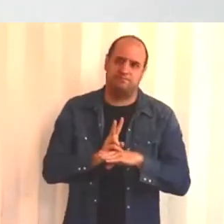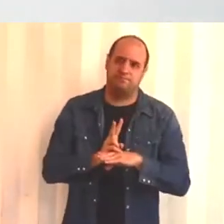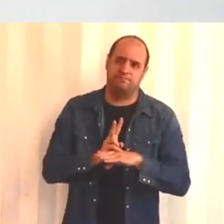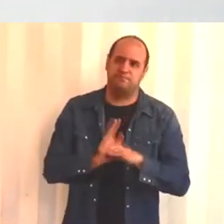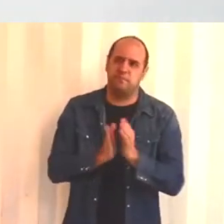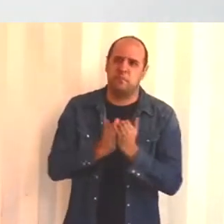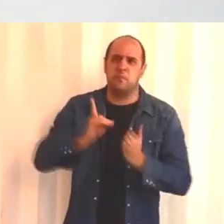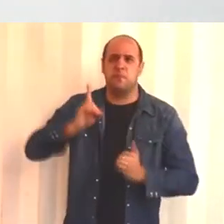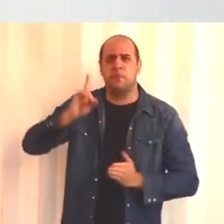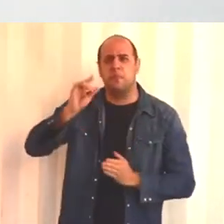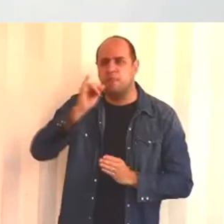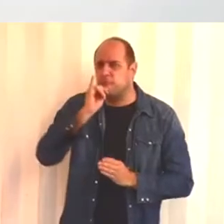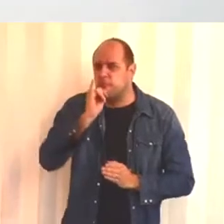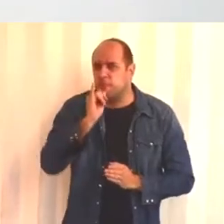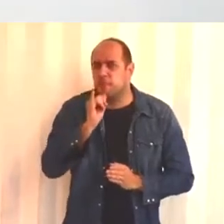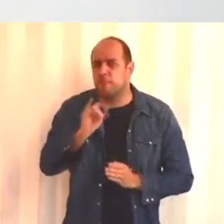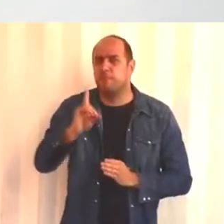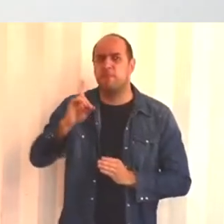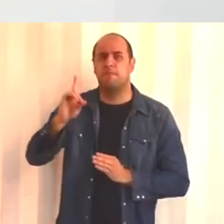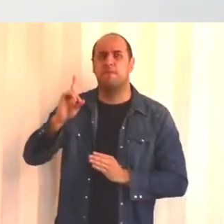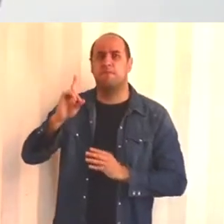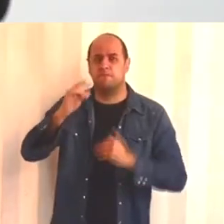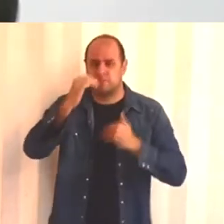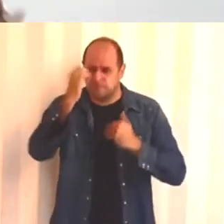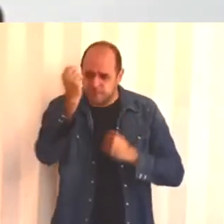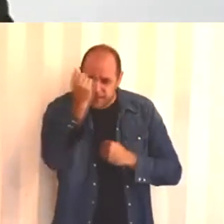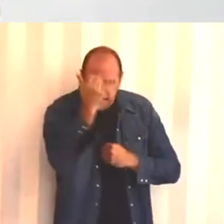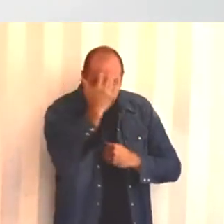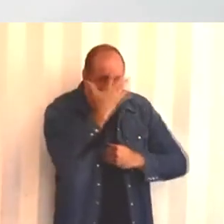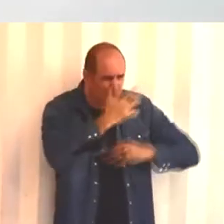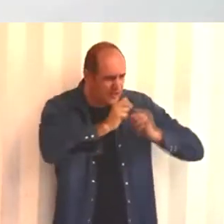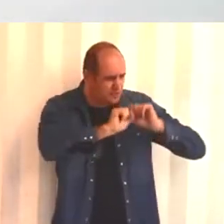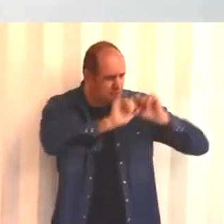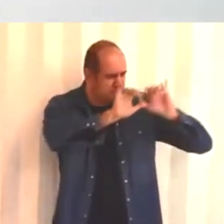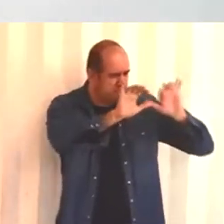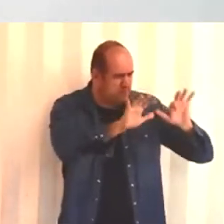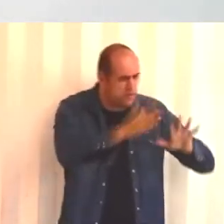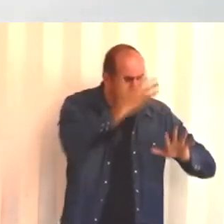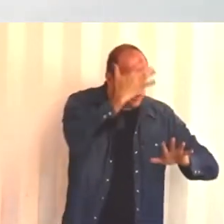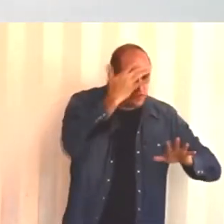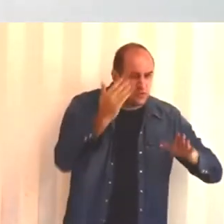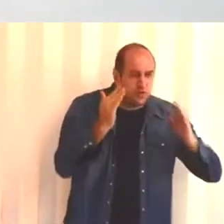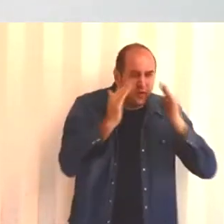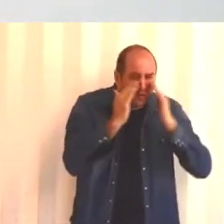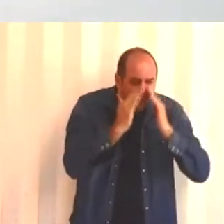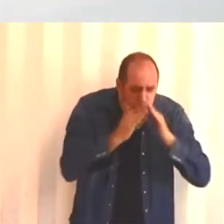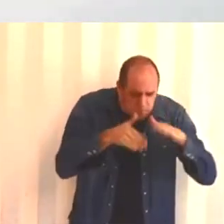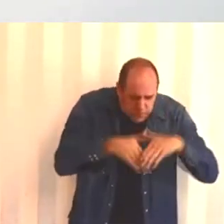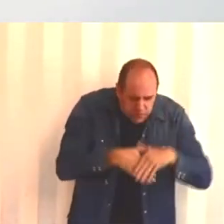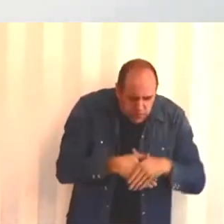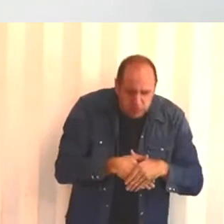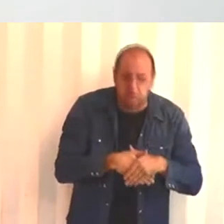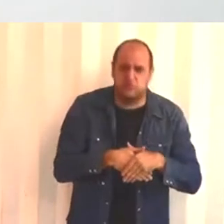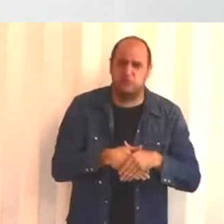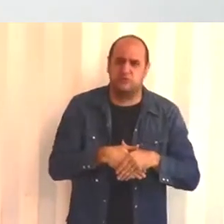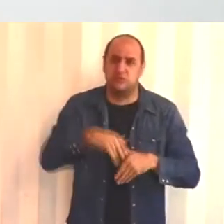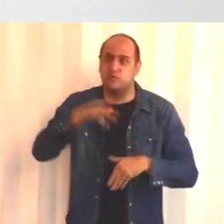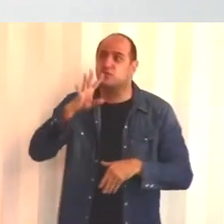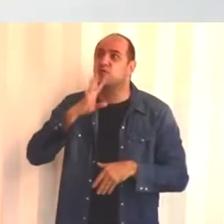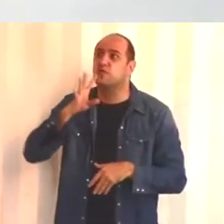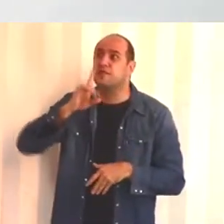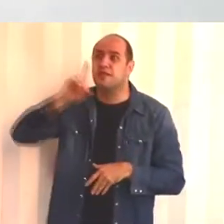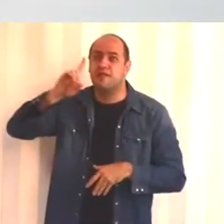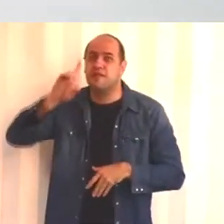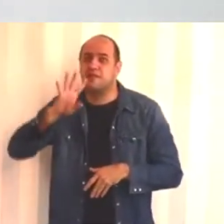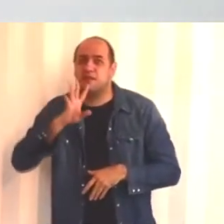de Deus diz que o Senhor resiste aos soberbos, mas dá graça aos seus humildes. O Senhor conhece aqueles que lhe pertencem.